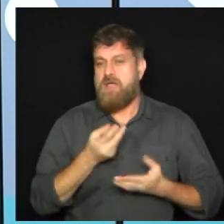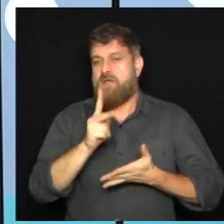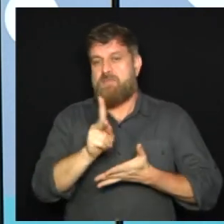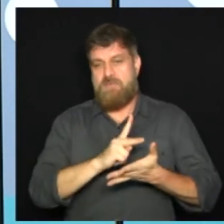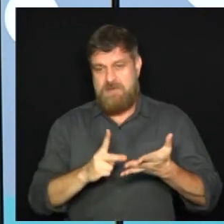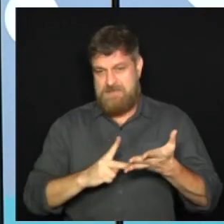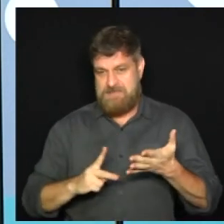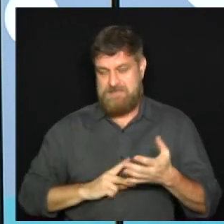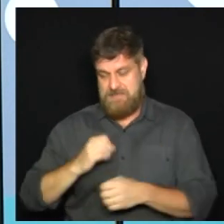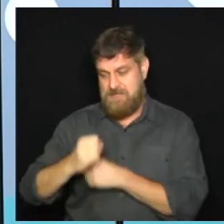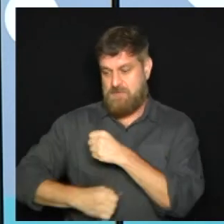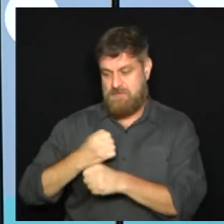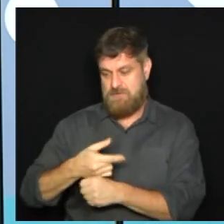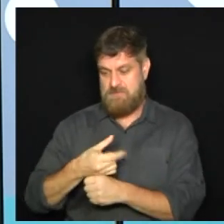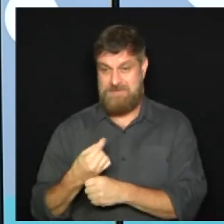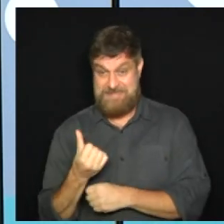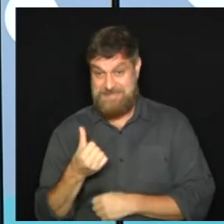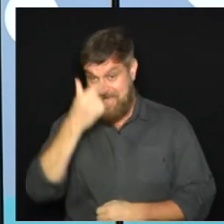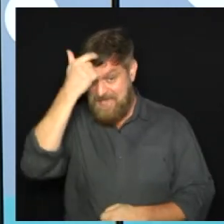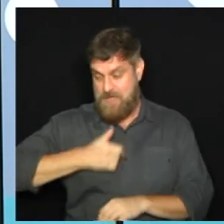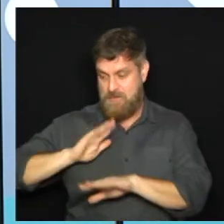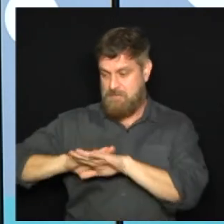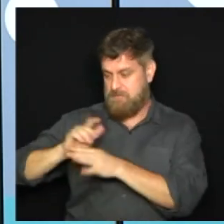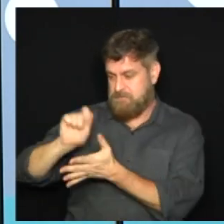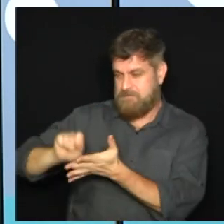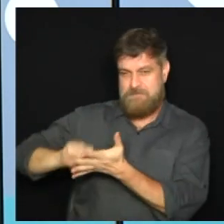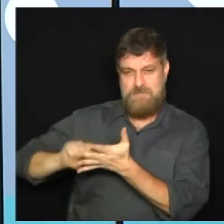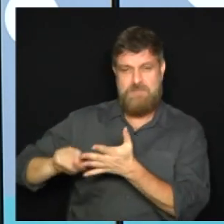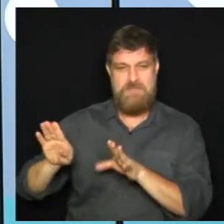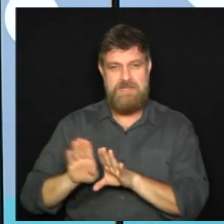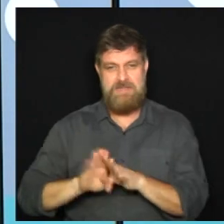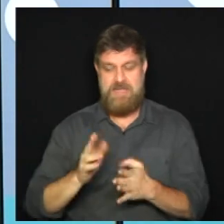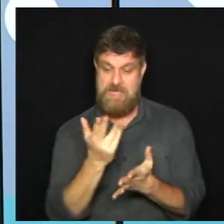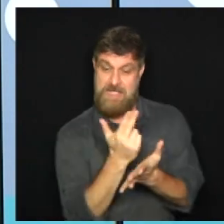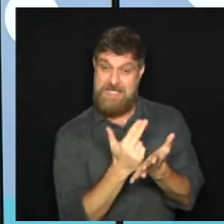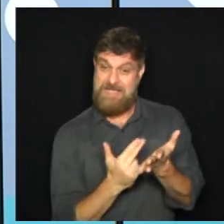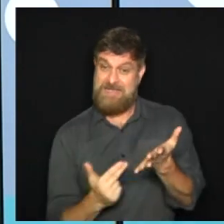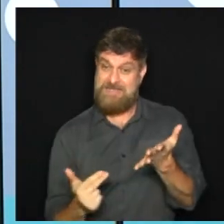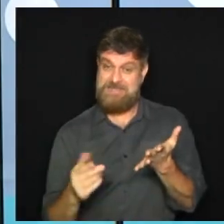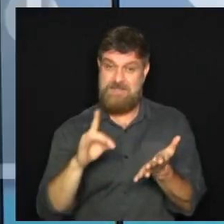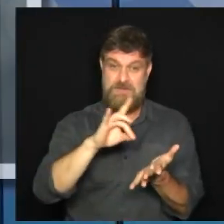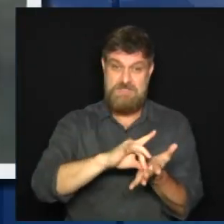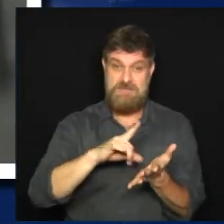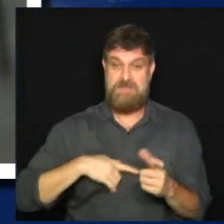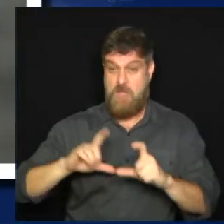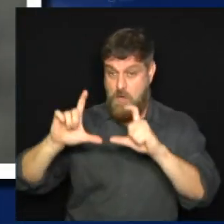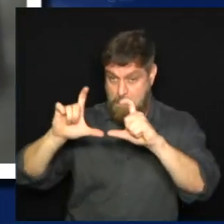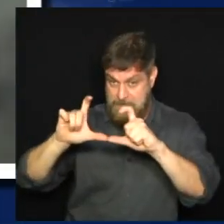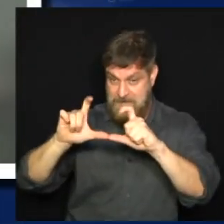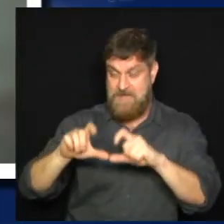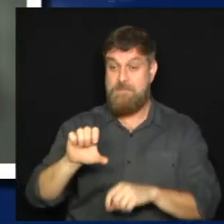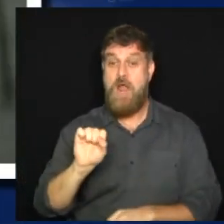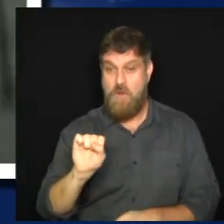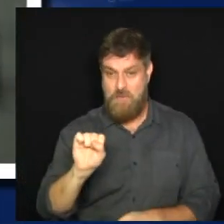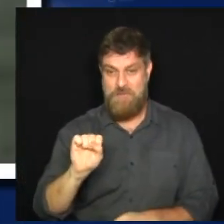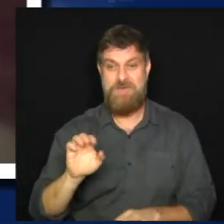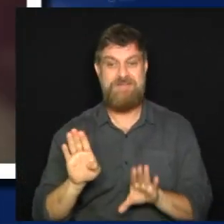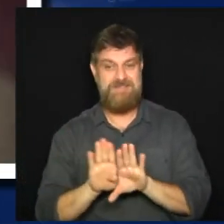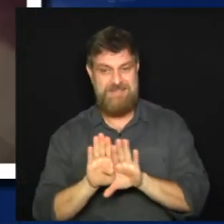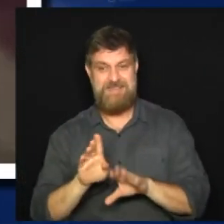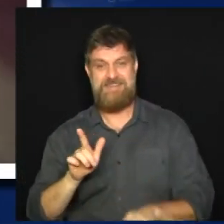muito diferentes, tem desde o link do filme, caso alguém queira assistir, tem fotografia,